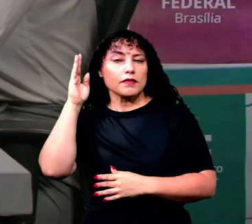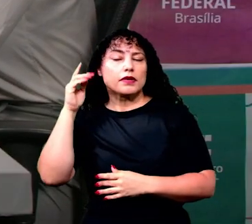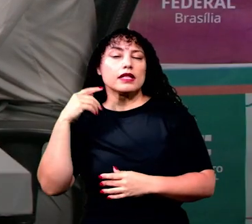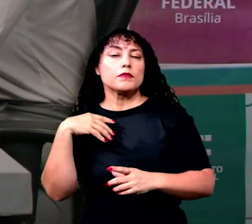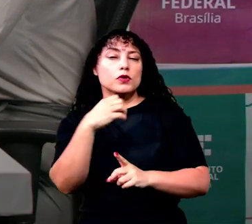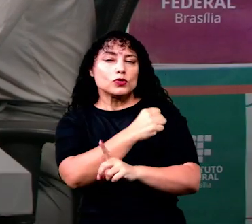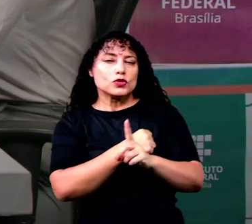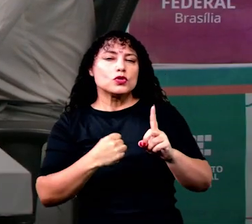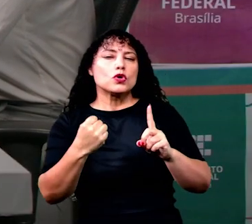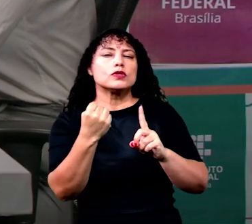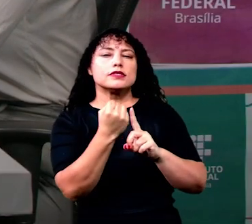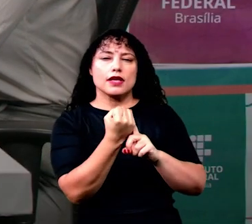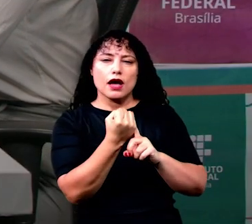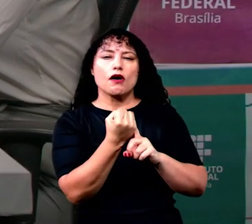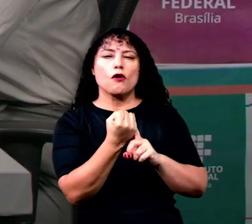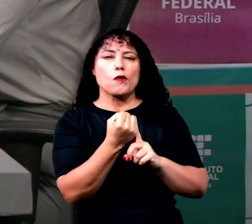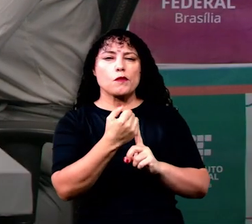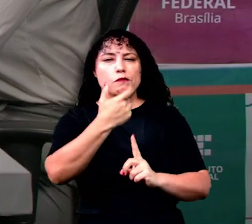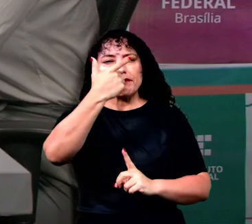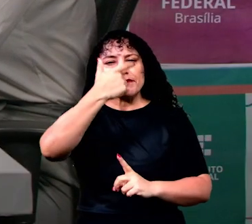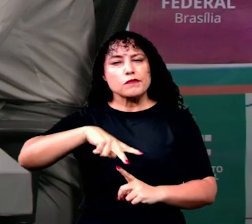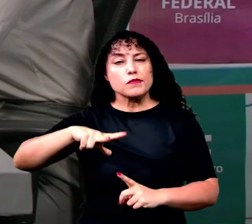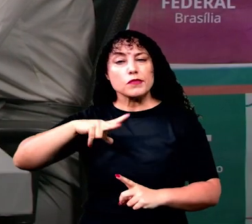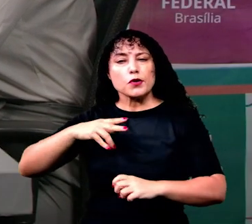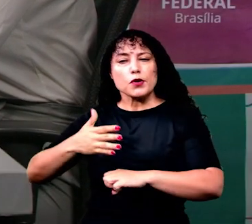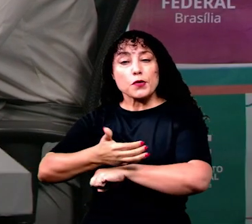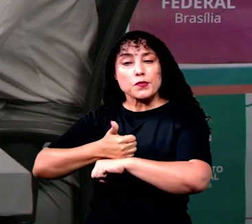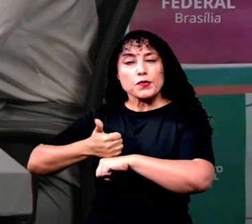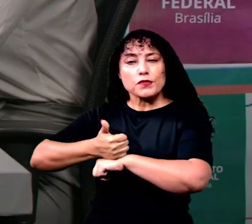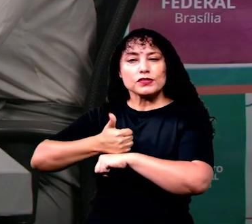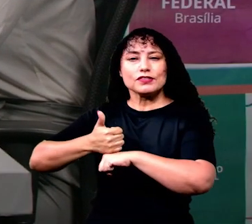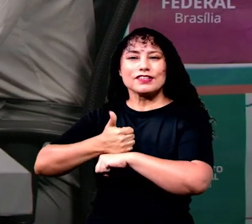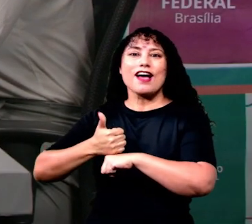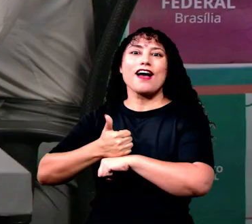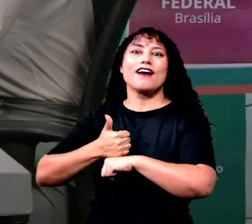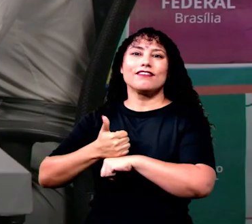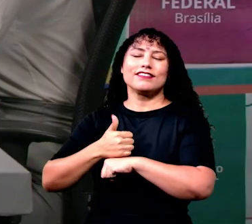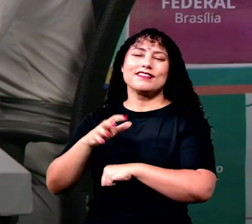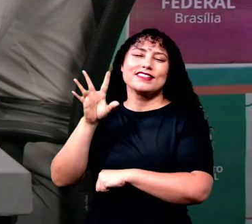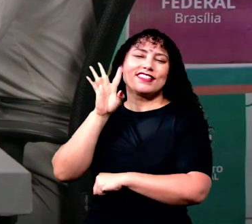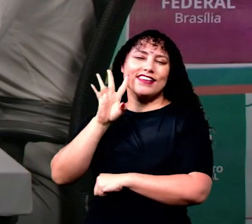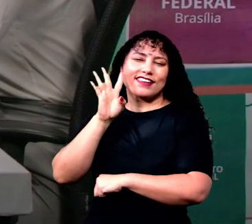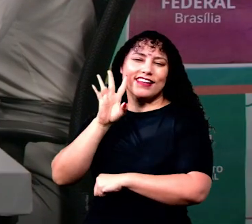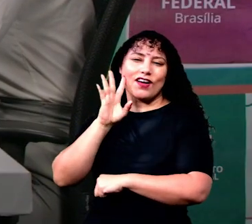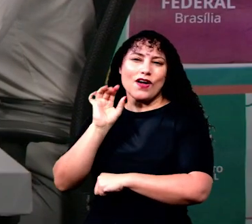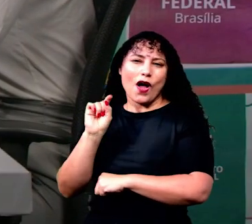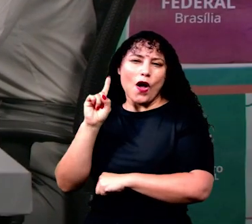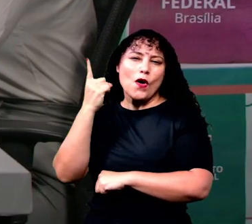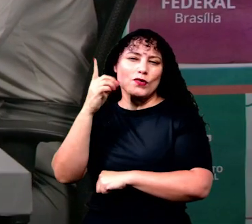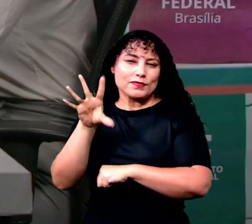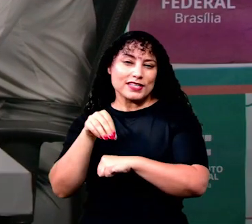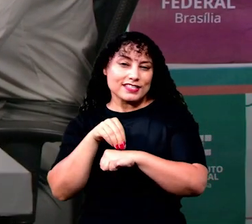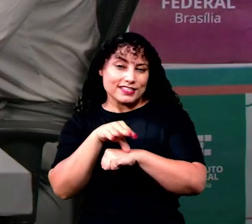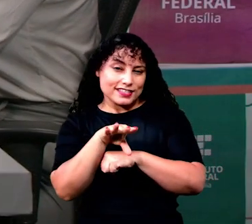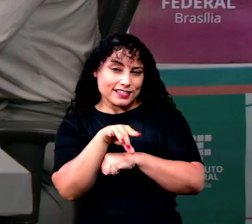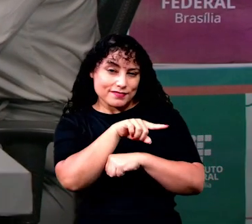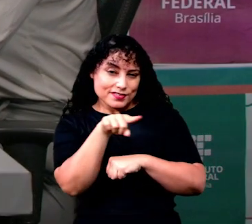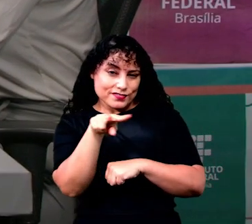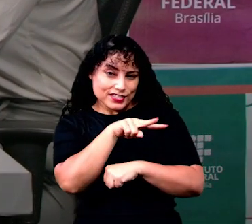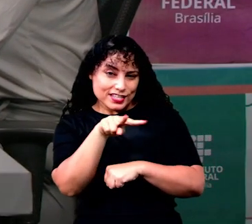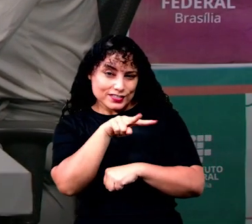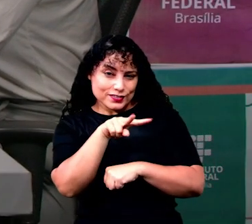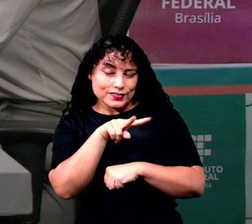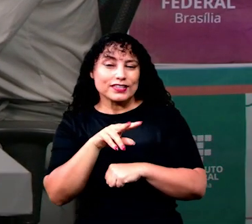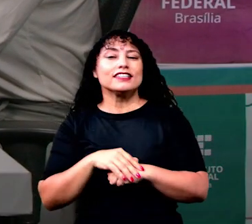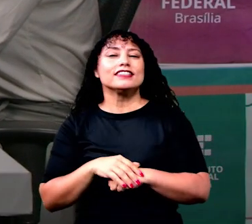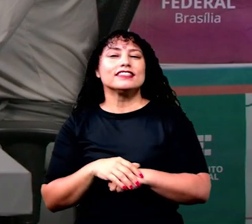acadêmico, mas para o social, para o pessoal, para o profissional. Isso é uma coisa muito bacana. A última dica que eu queria de